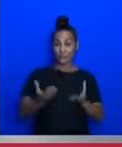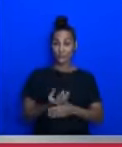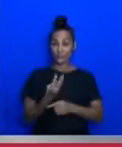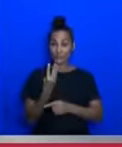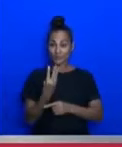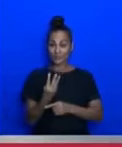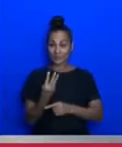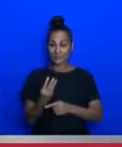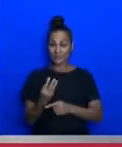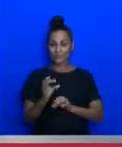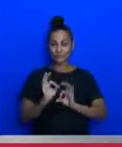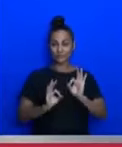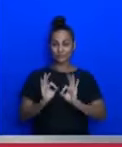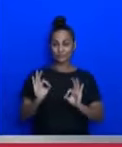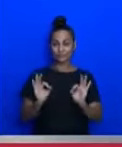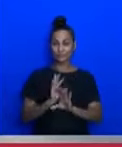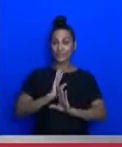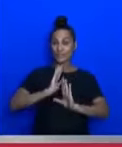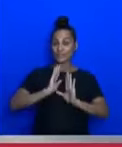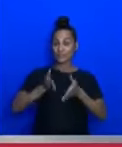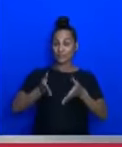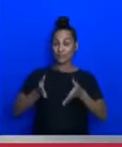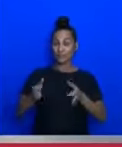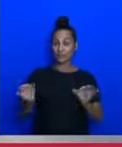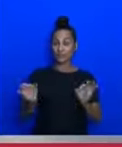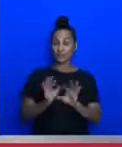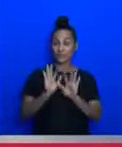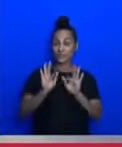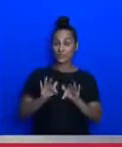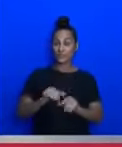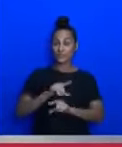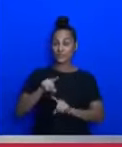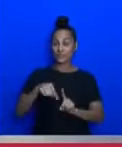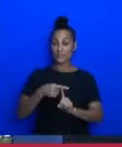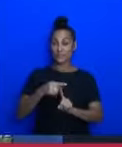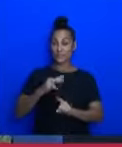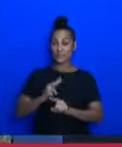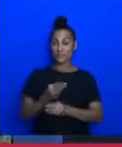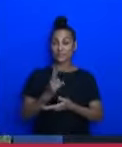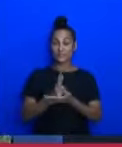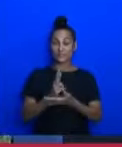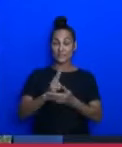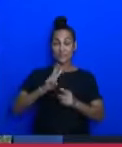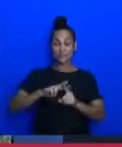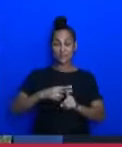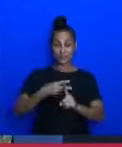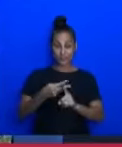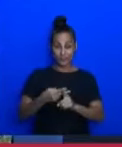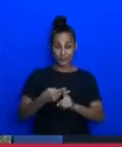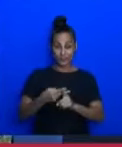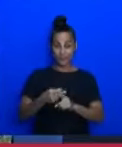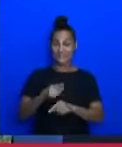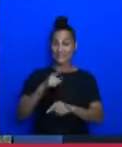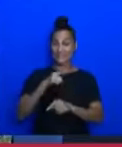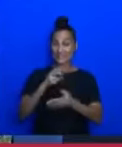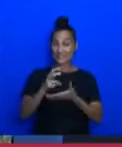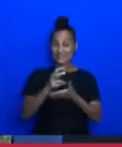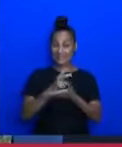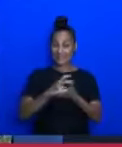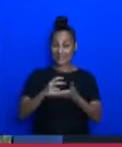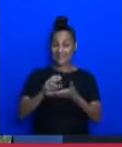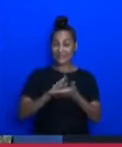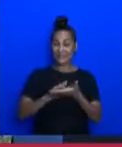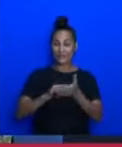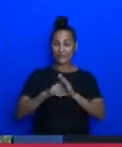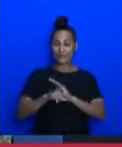número 3. Já foi realizado o sorteio da Mais Milionária. E na sequência da dupla cena, tem Quina,